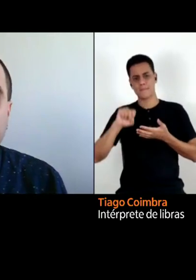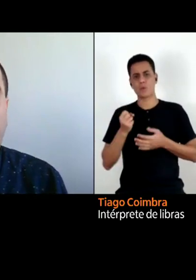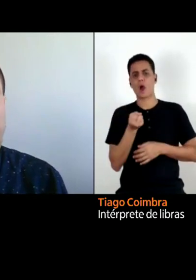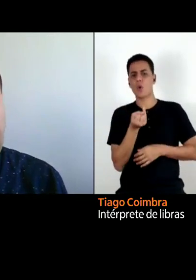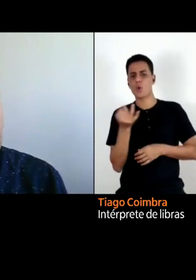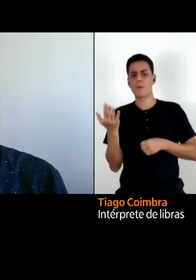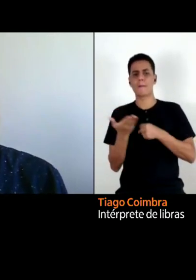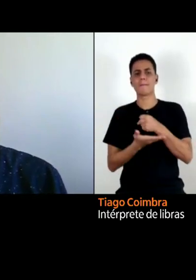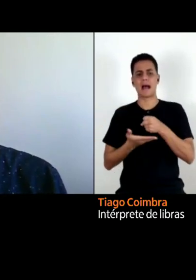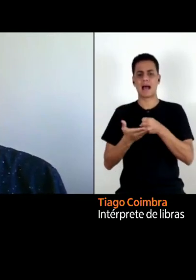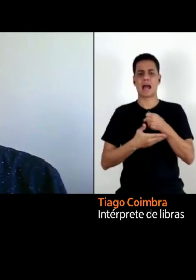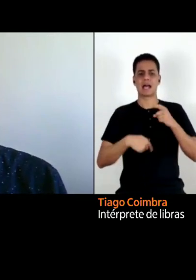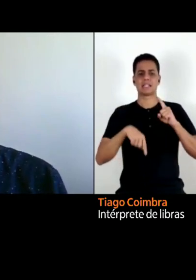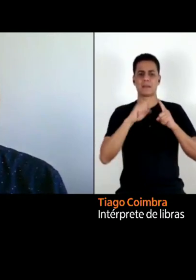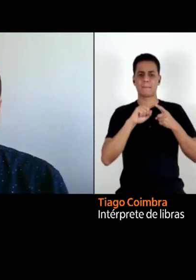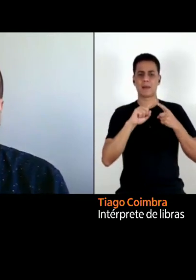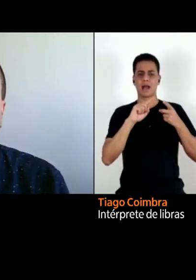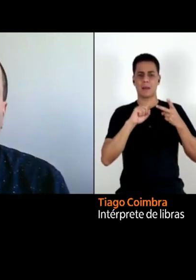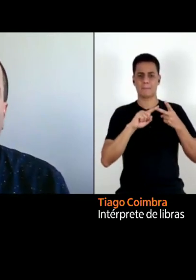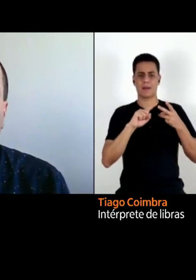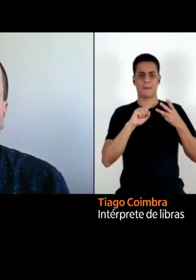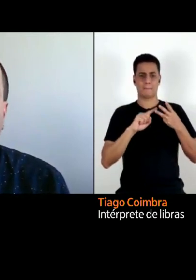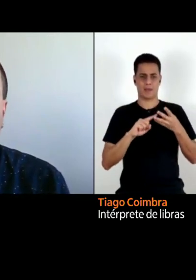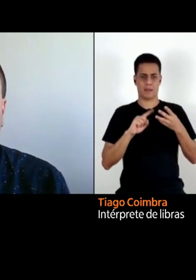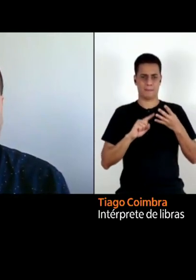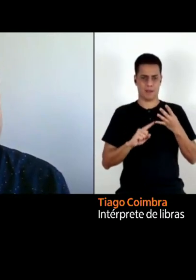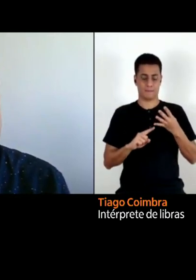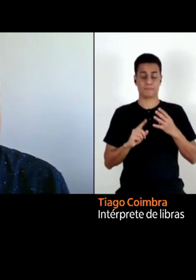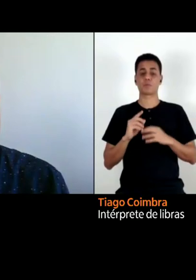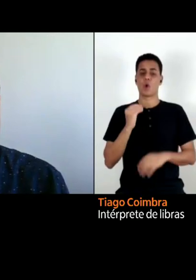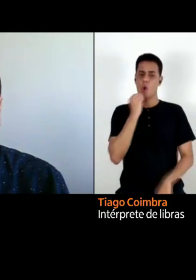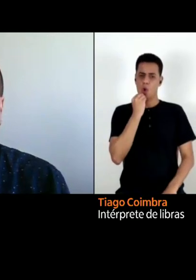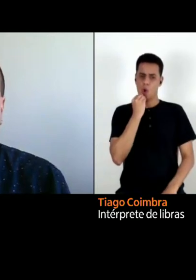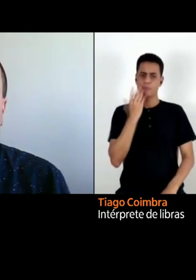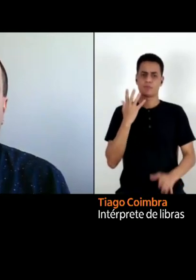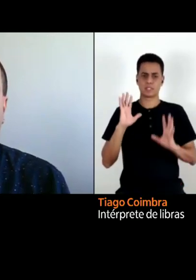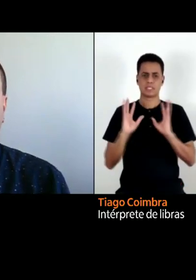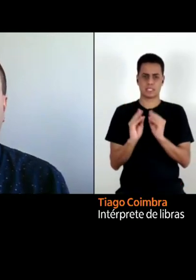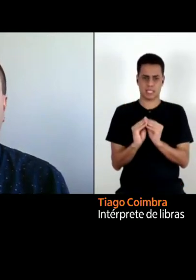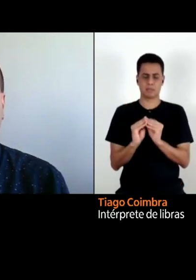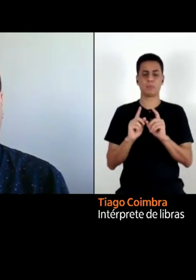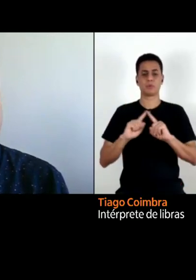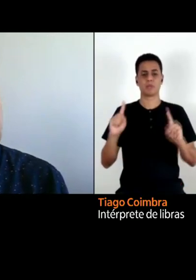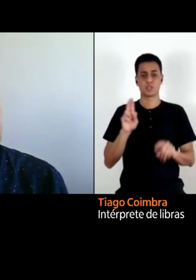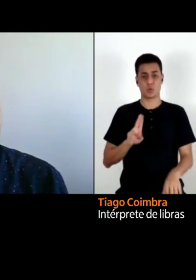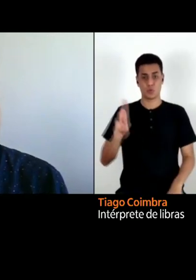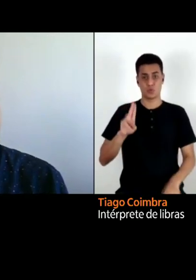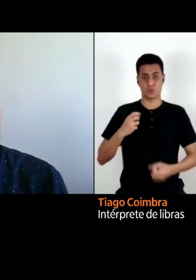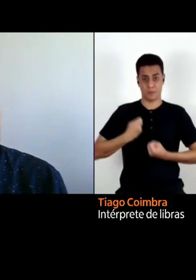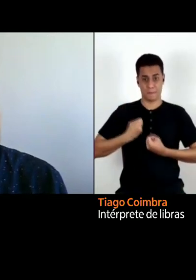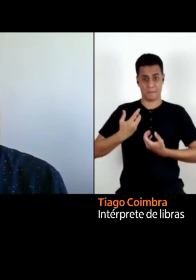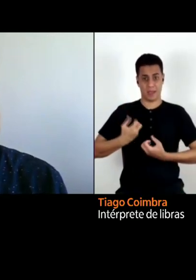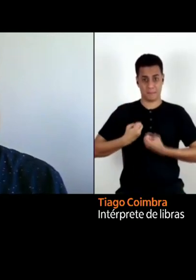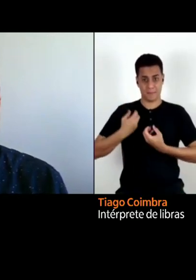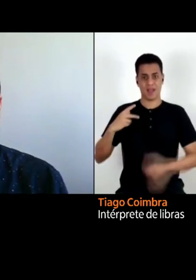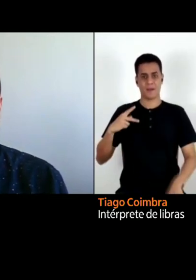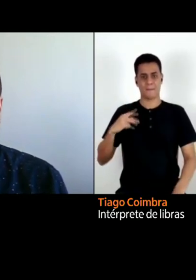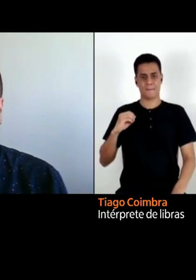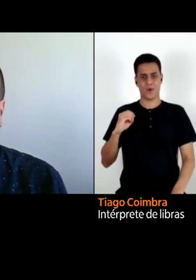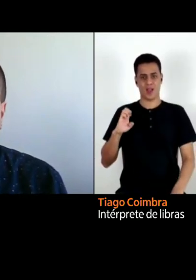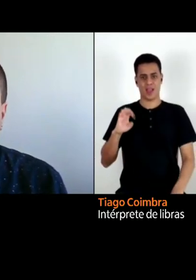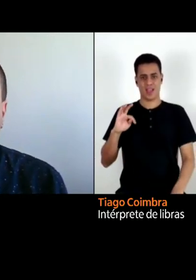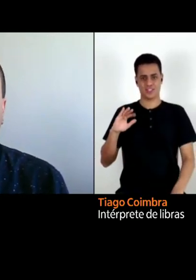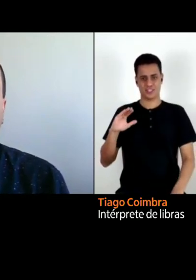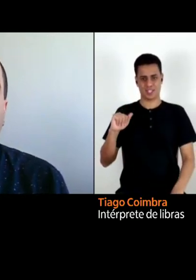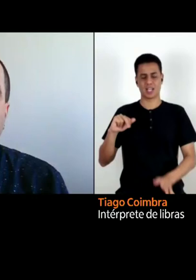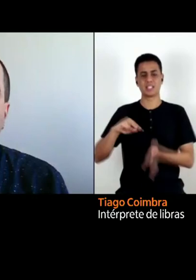Simplificando bastante, eu adoto o termo poética na acepção de produção criativa.